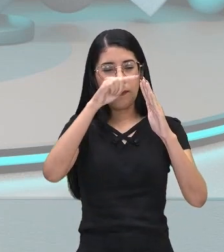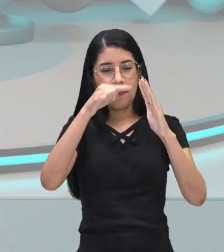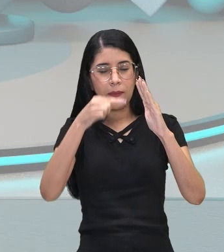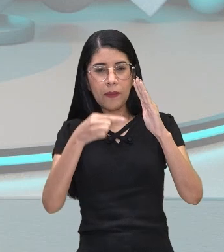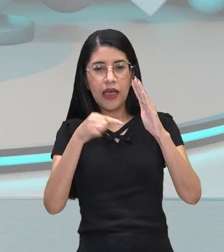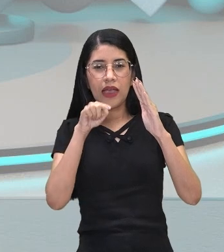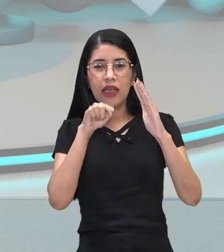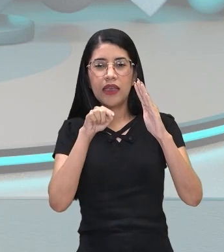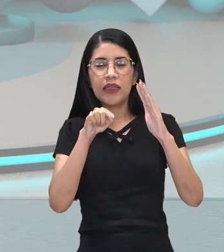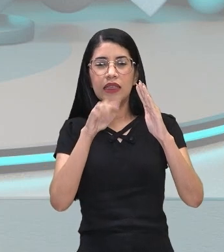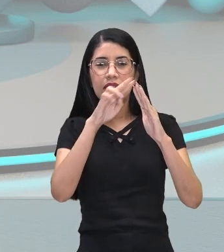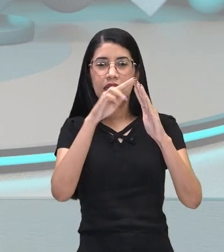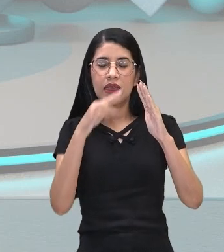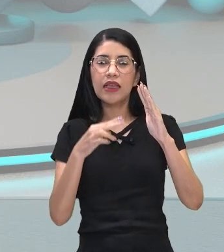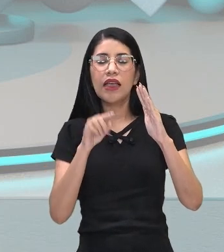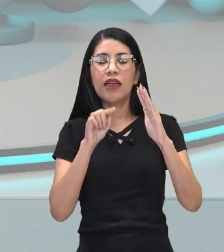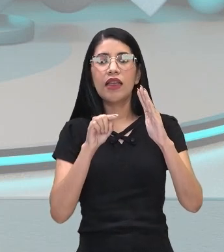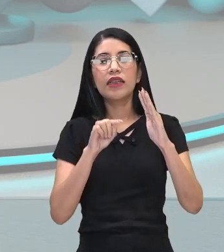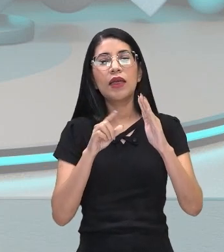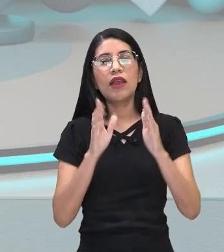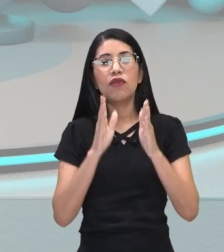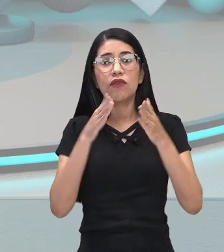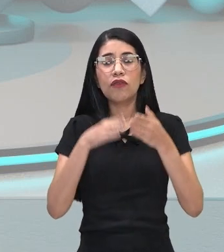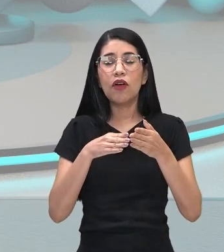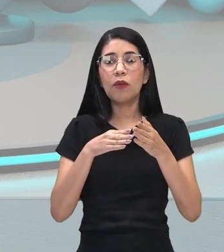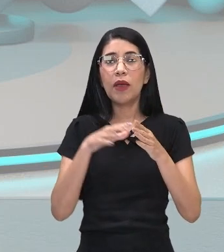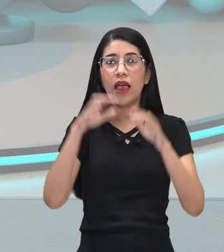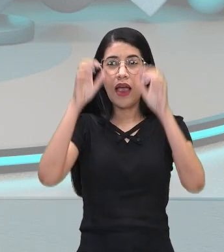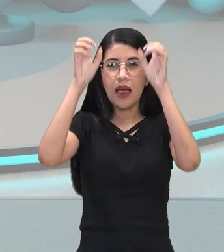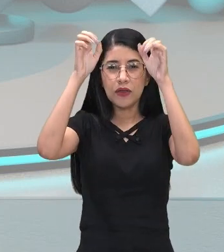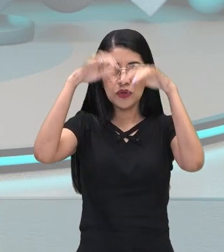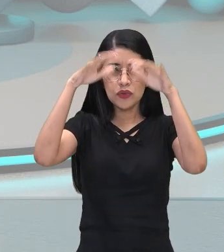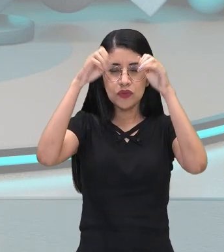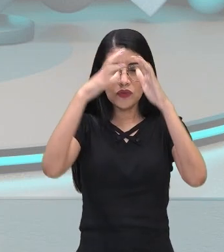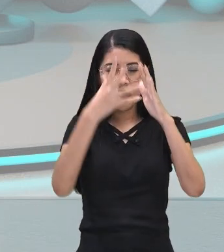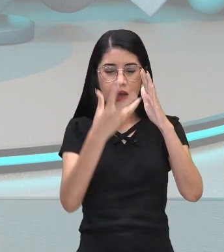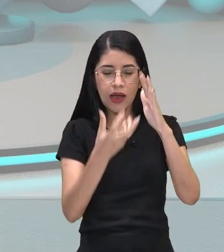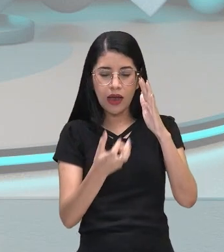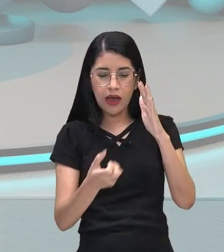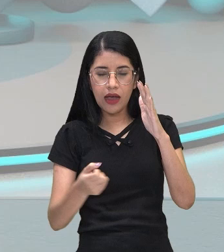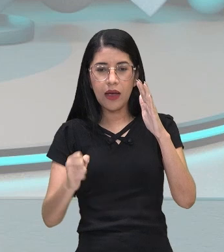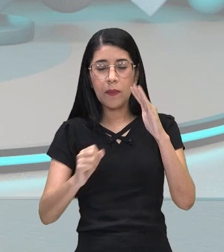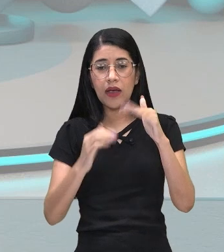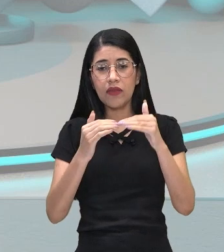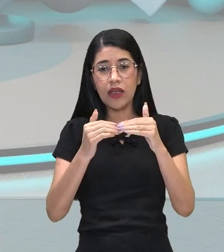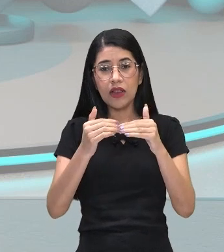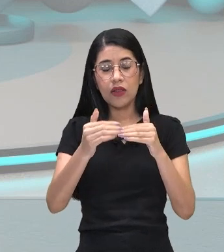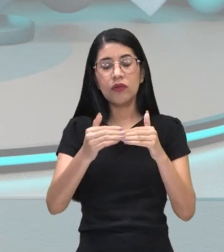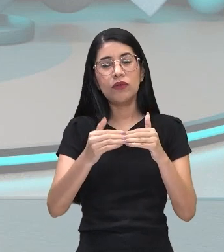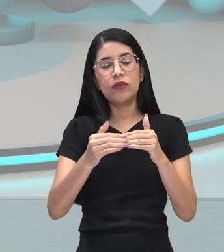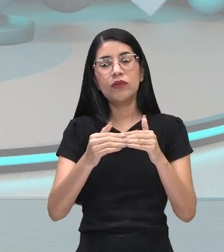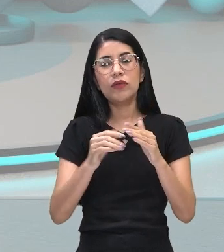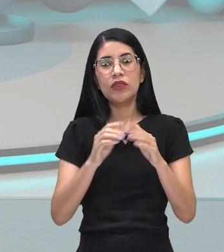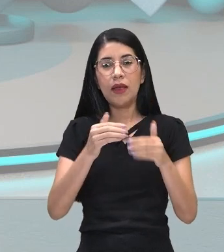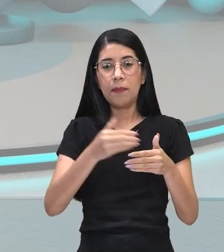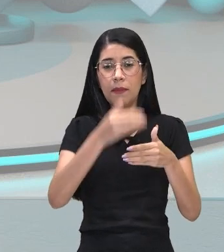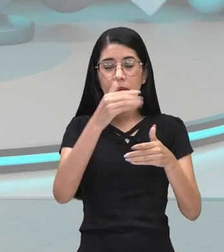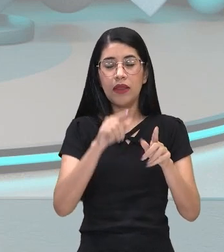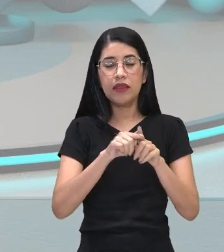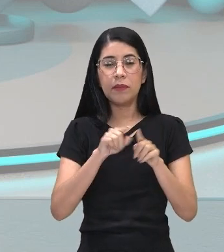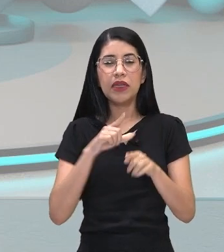se destinam a escoar águas pluviais a certa distância da parede e que eram ornadas com